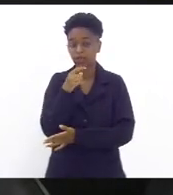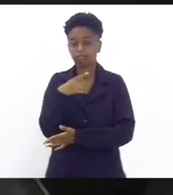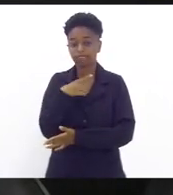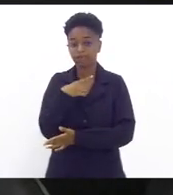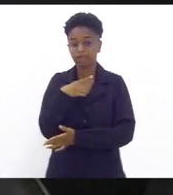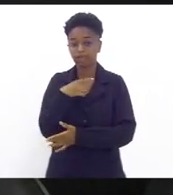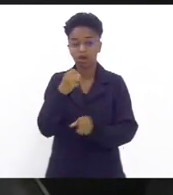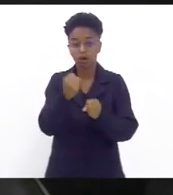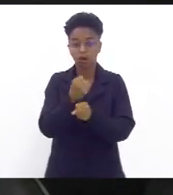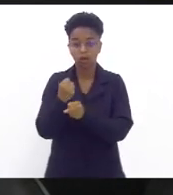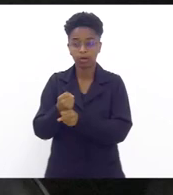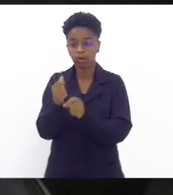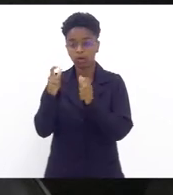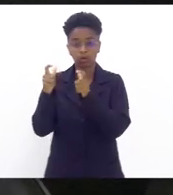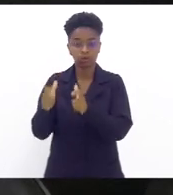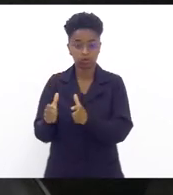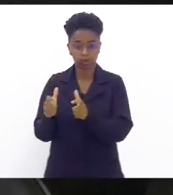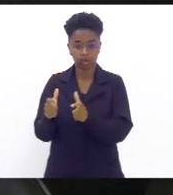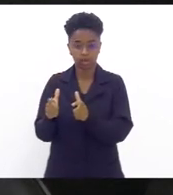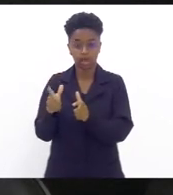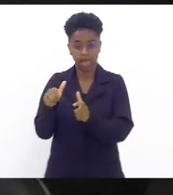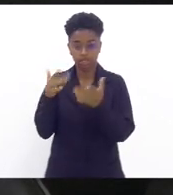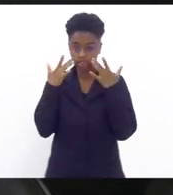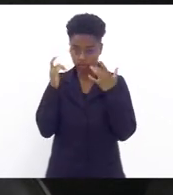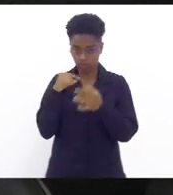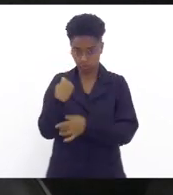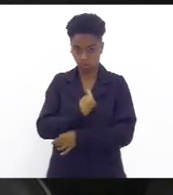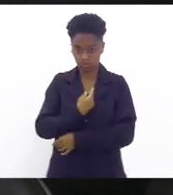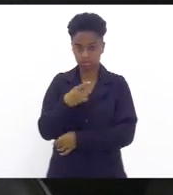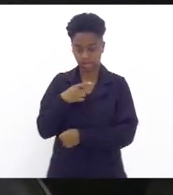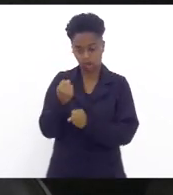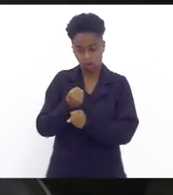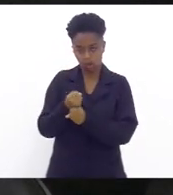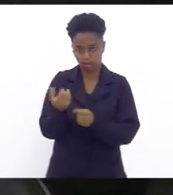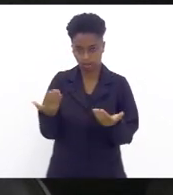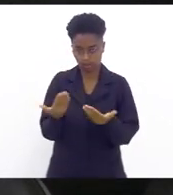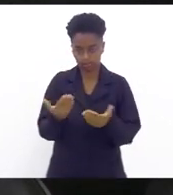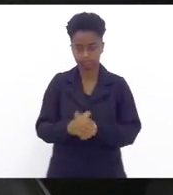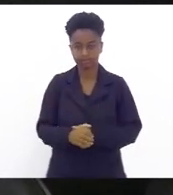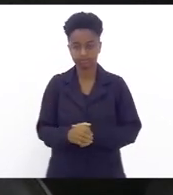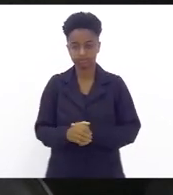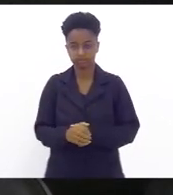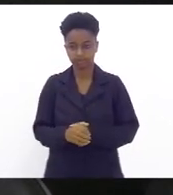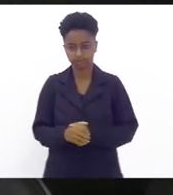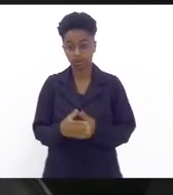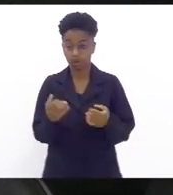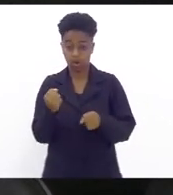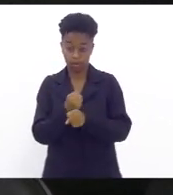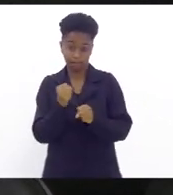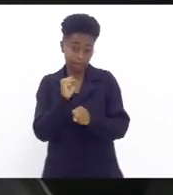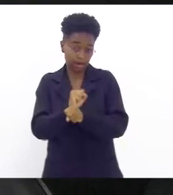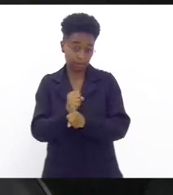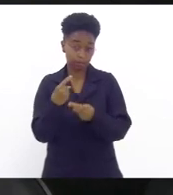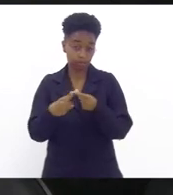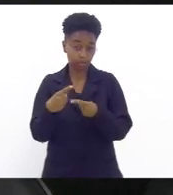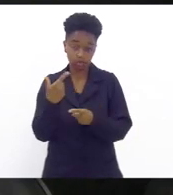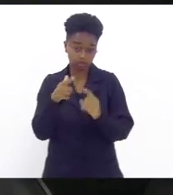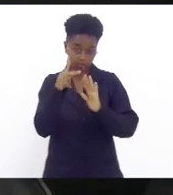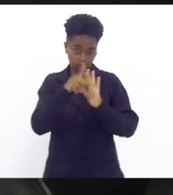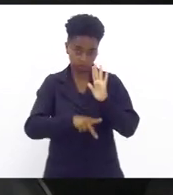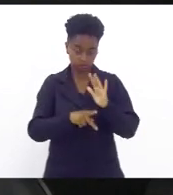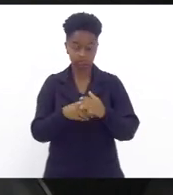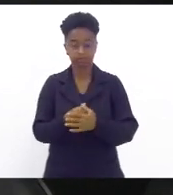no Luiz Peixoto que custou que é um dos nossos teatros é o teatro que está em obra nesse momento em obra paralisada porque não há projeto